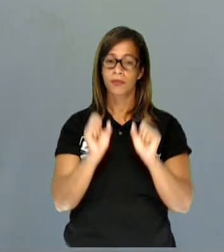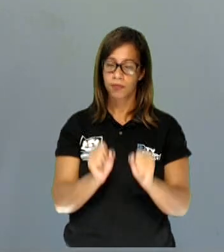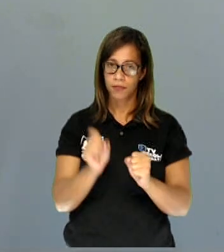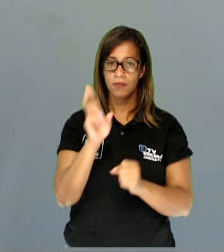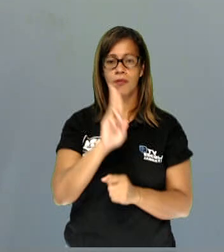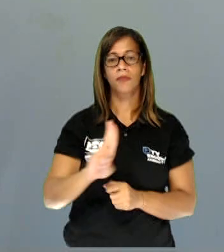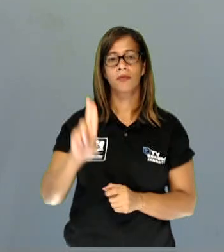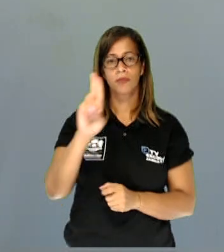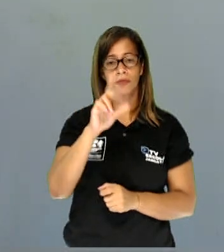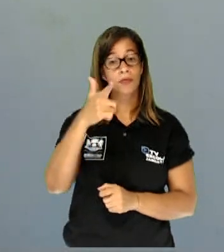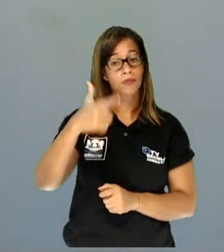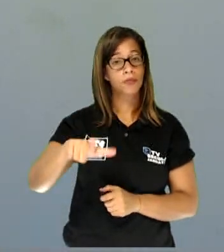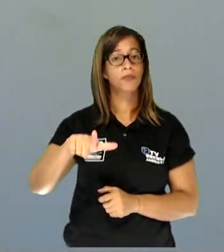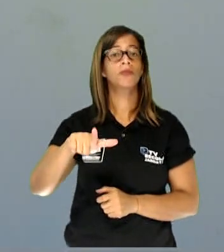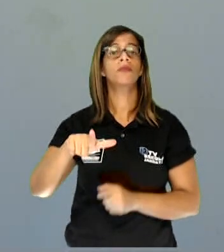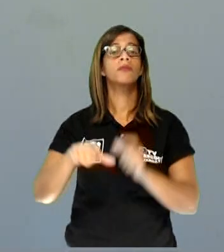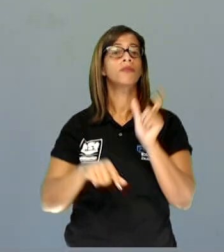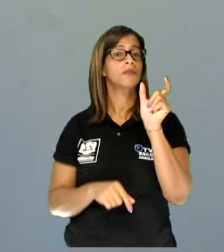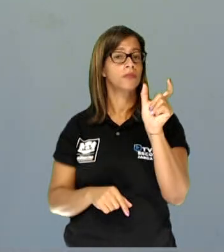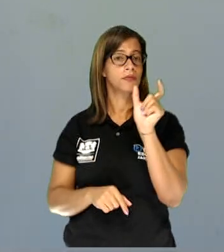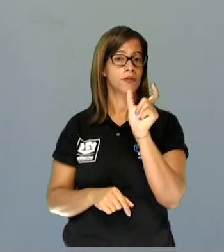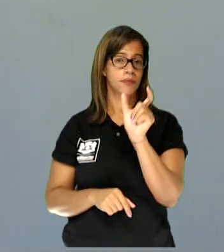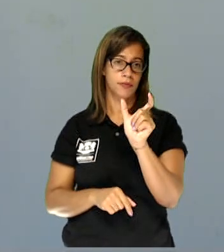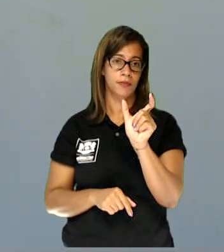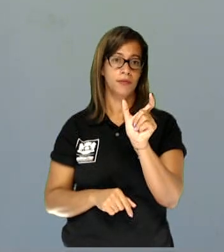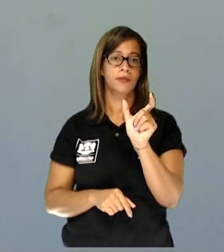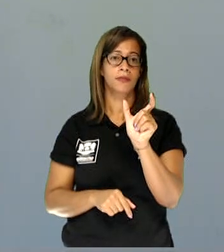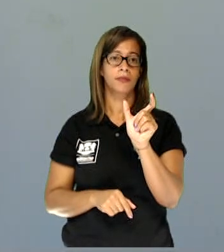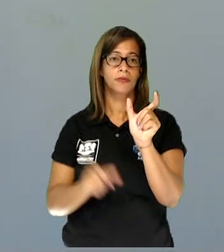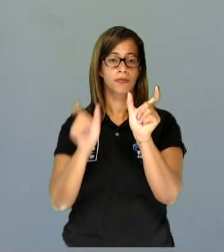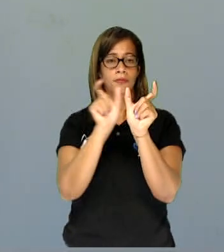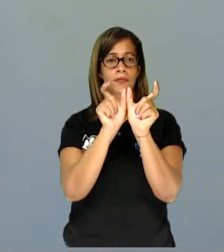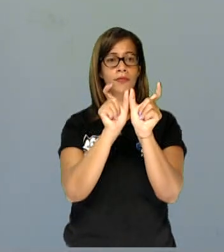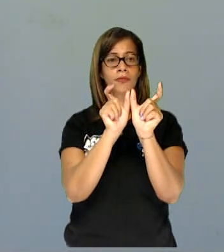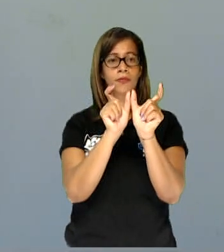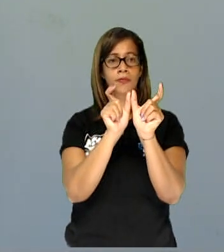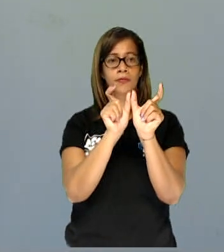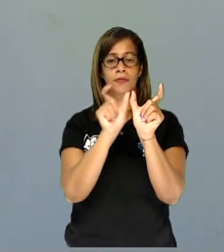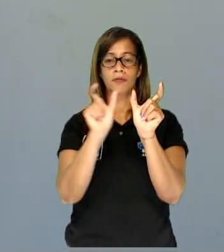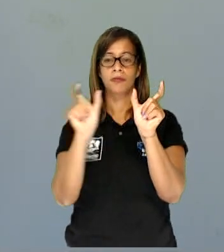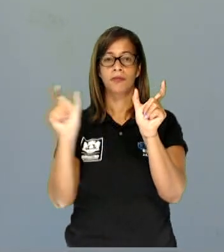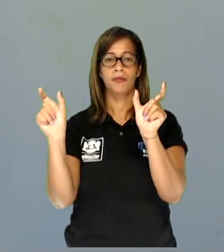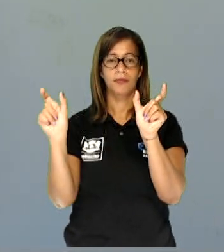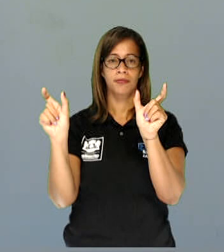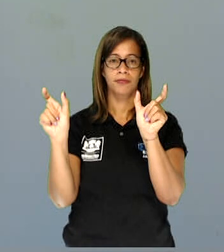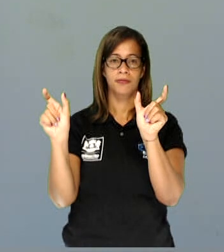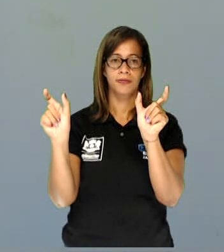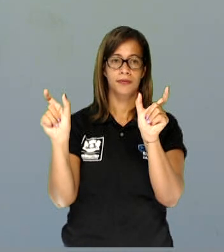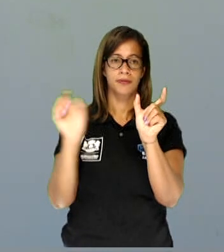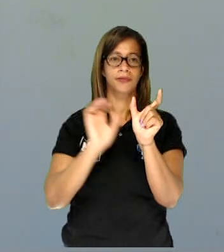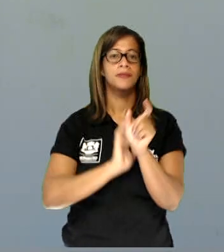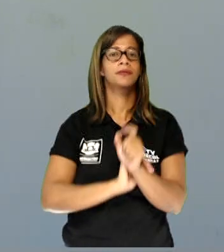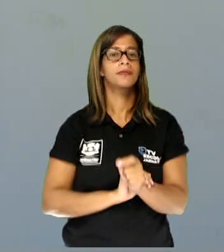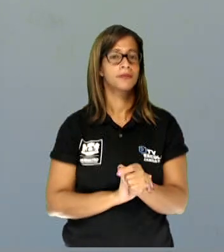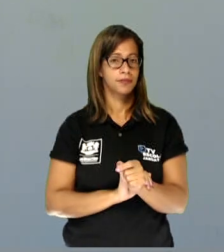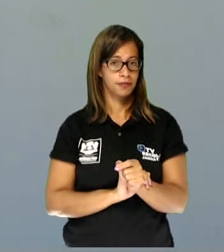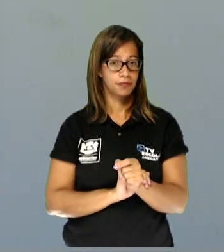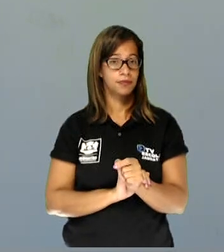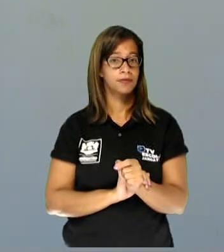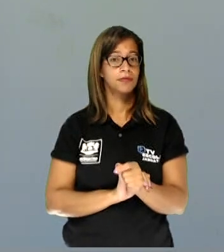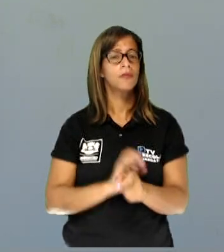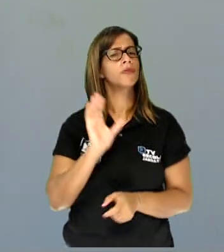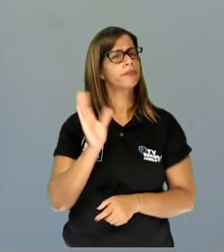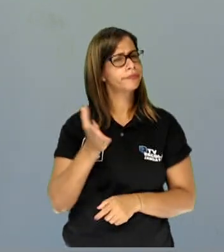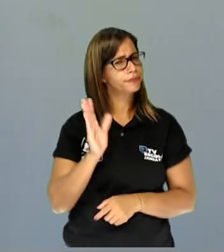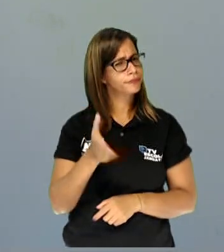outras palavras. Então, a gente vai escrever agora a palavra barriga. E a gente vai pegar emprestado o B